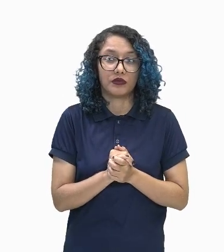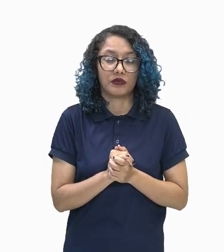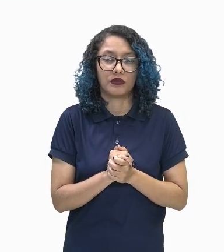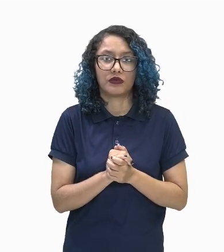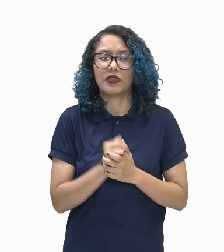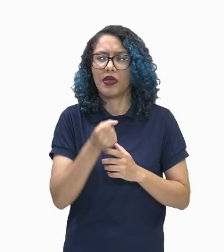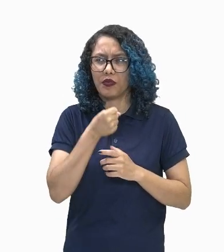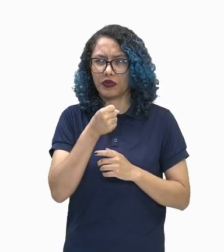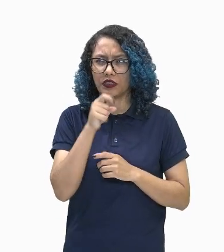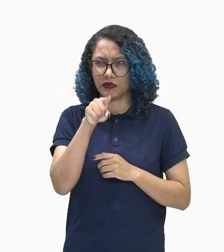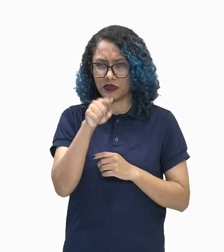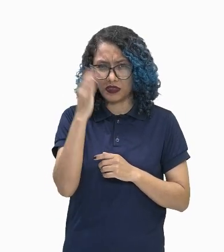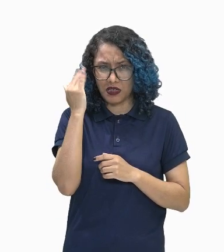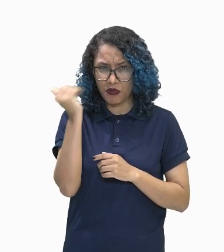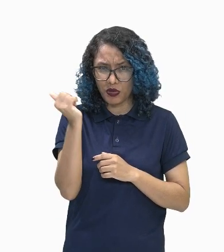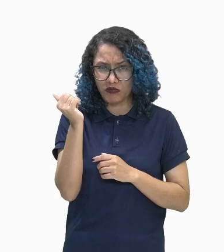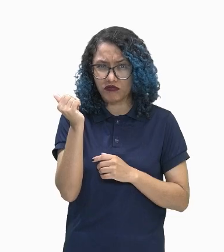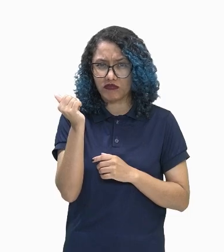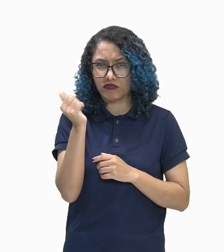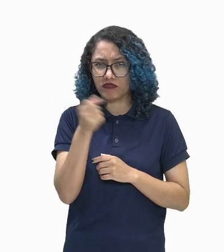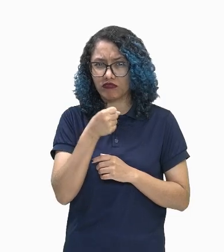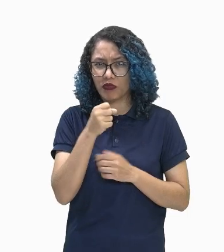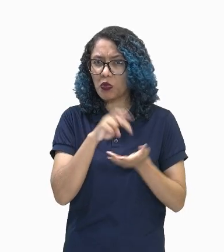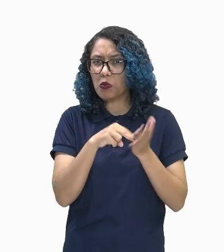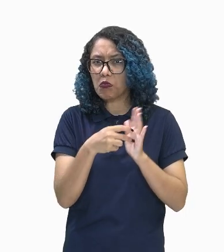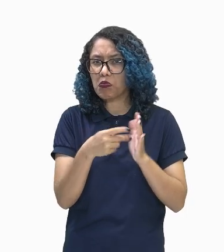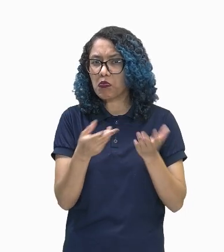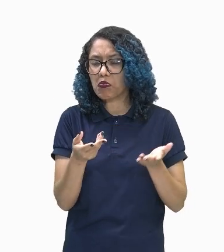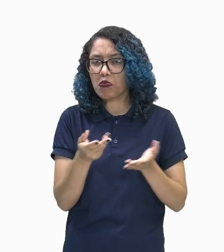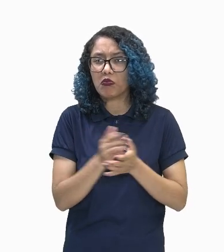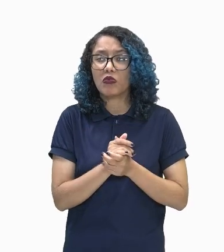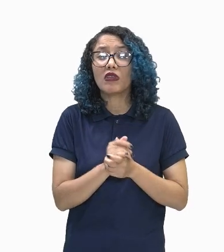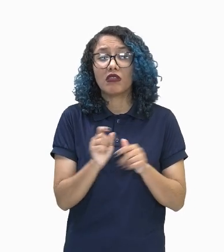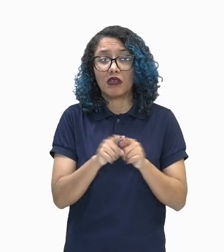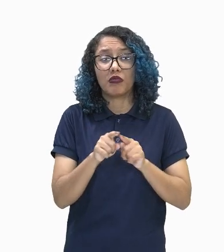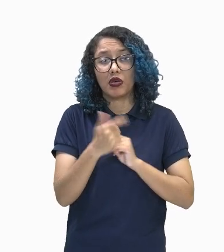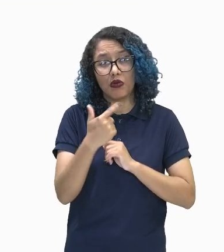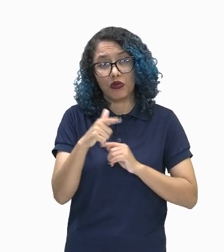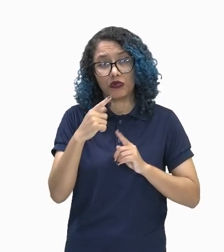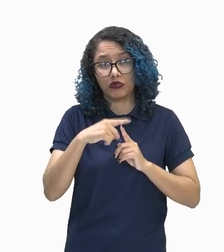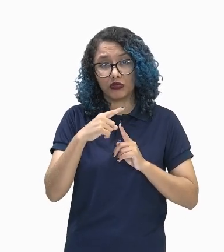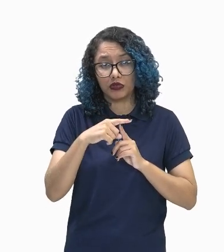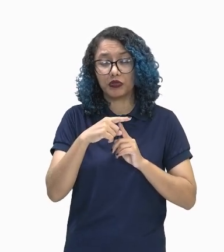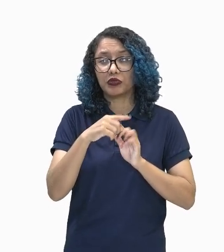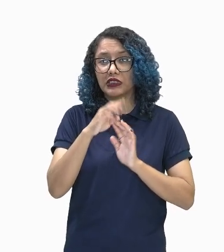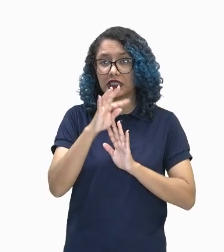reportagem? Também outro tipo de texto informativo.